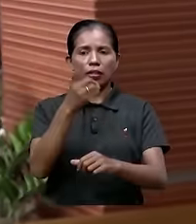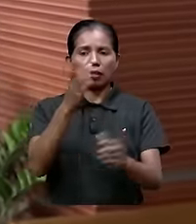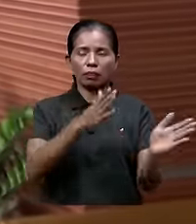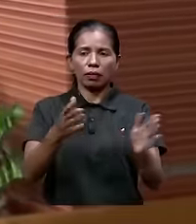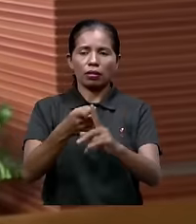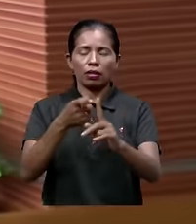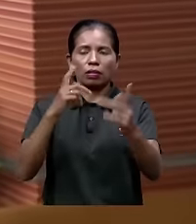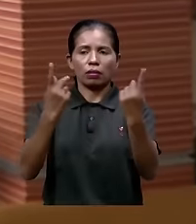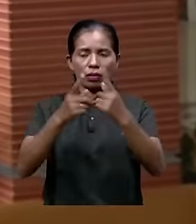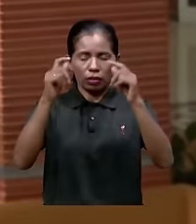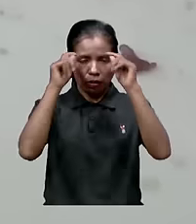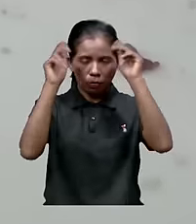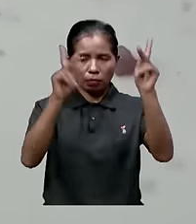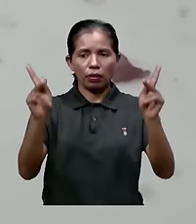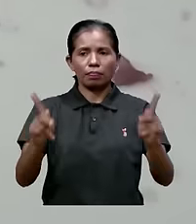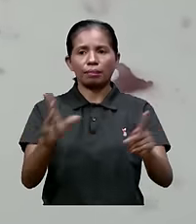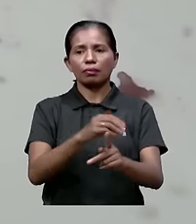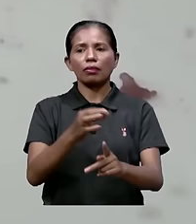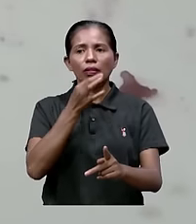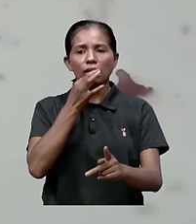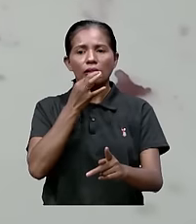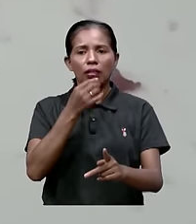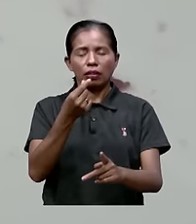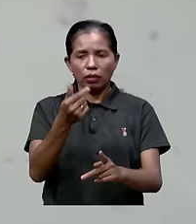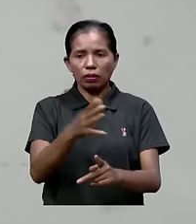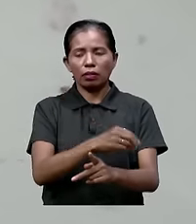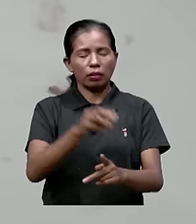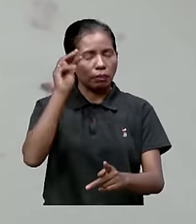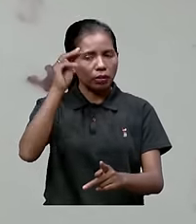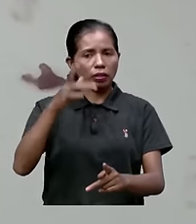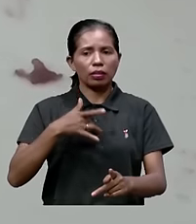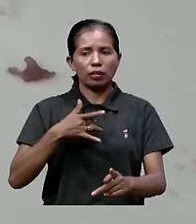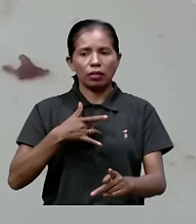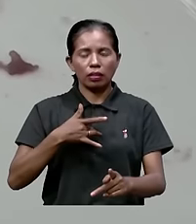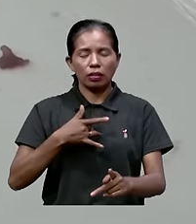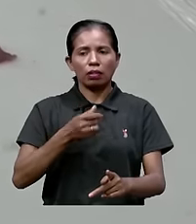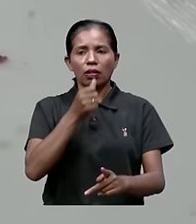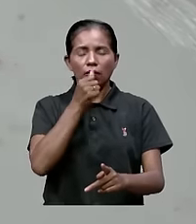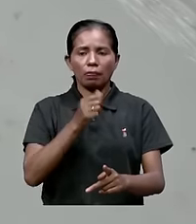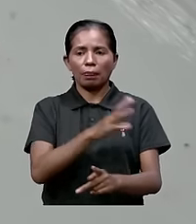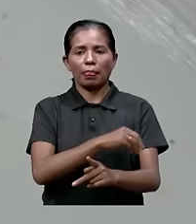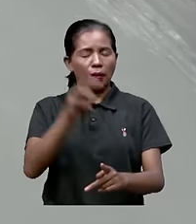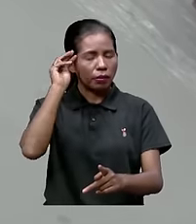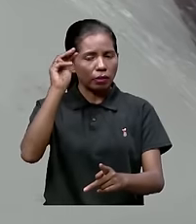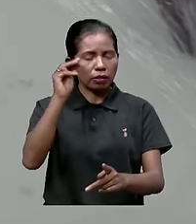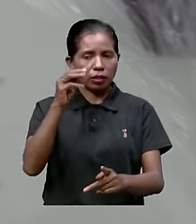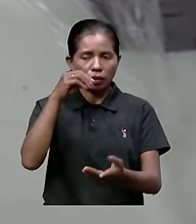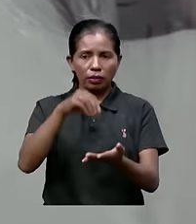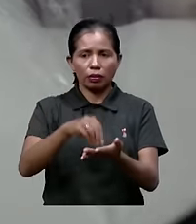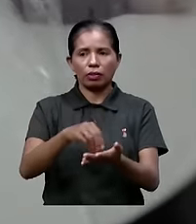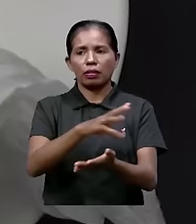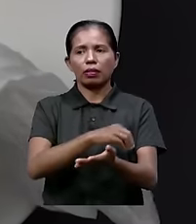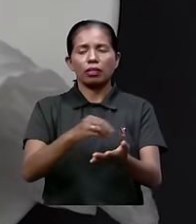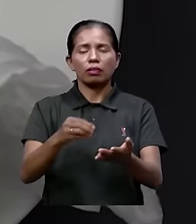husi empresa Timor Plaza, nebe foi em consumo doce rohan balun deit, ministro senti buat balun koanya ibon. Nune ministro tafui saifali doce ne,